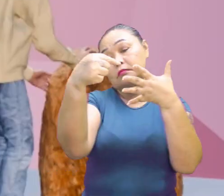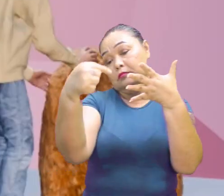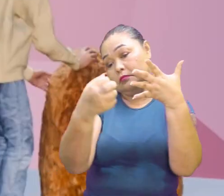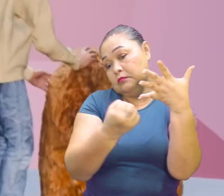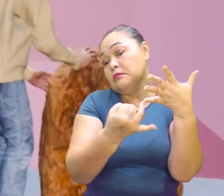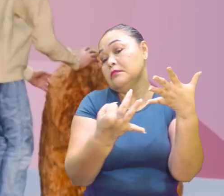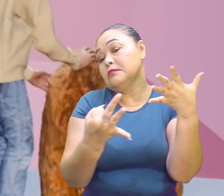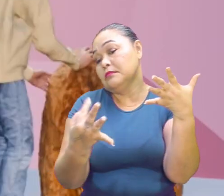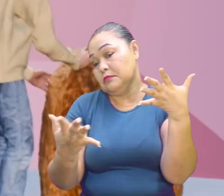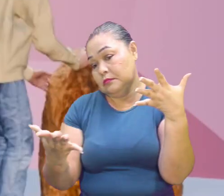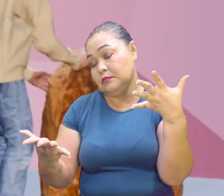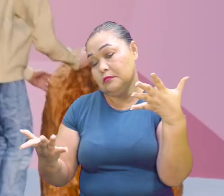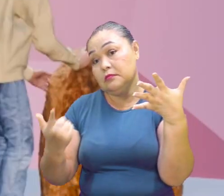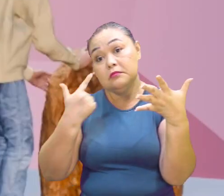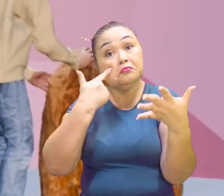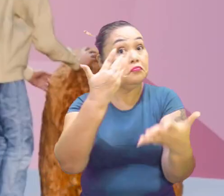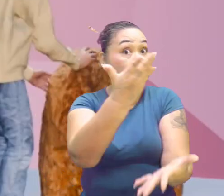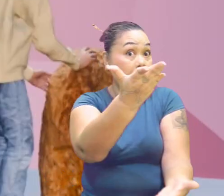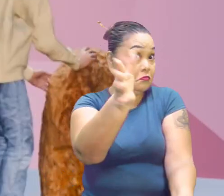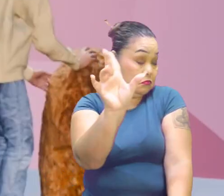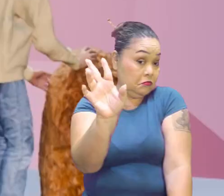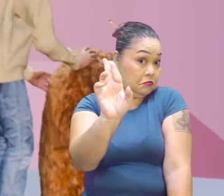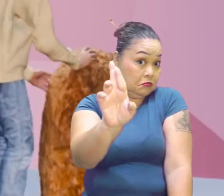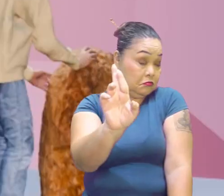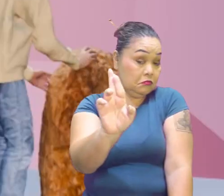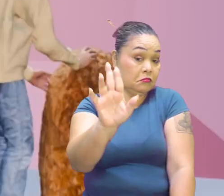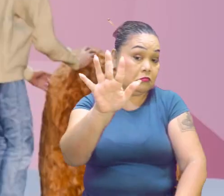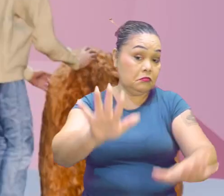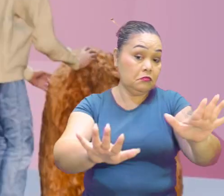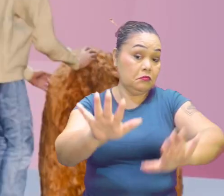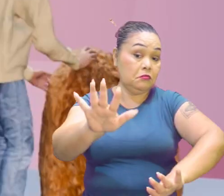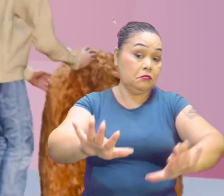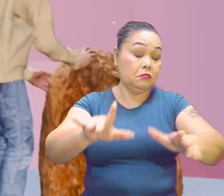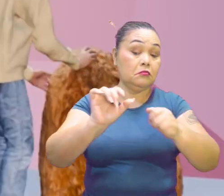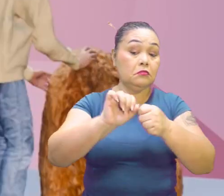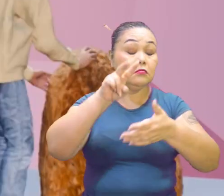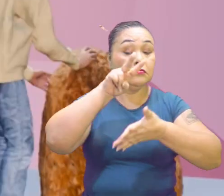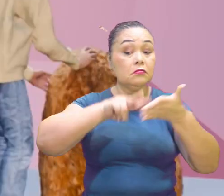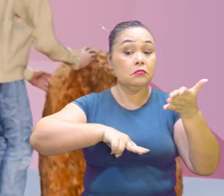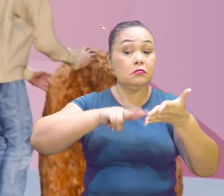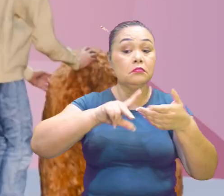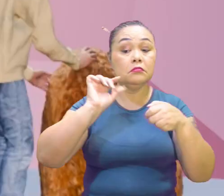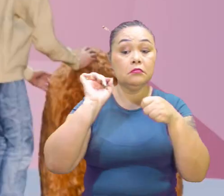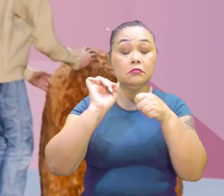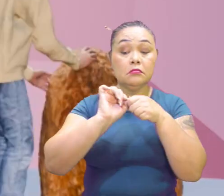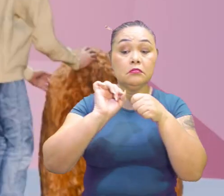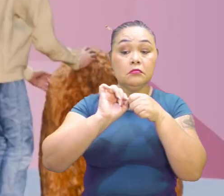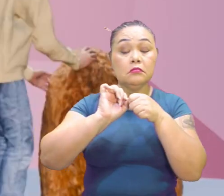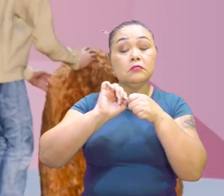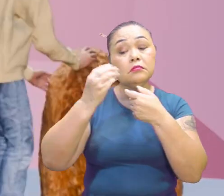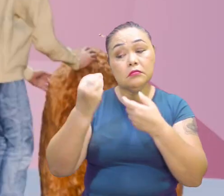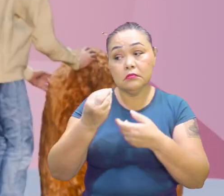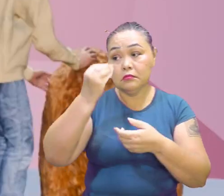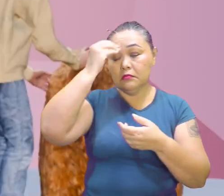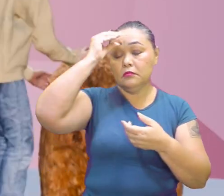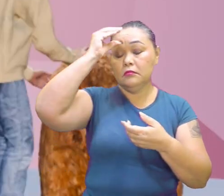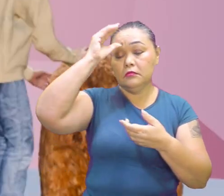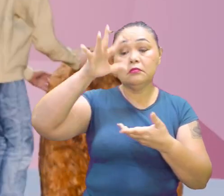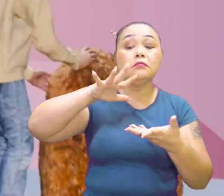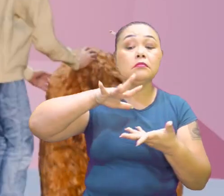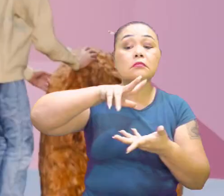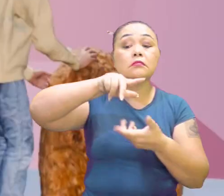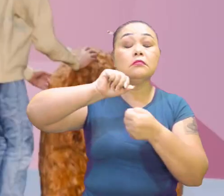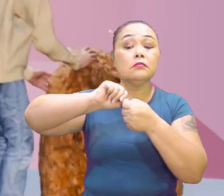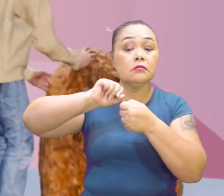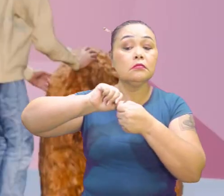enumeração. E aí vai ficar a seu critério. Vai depender muito, pessoal, da leitura que você faz, do conhecimento de mundo que você